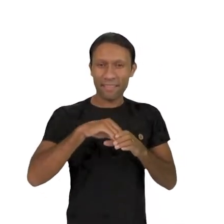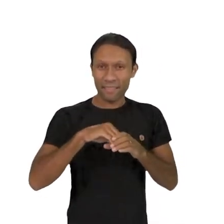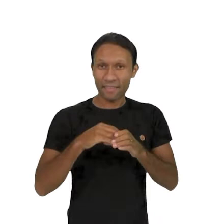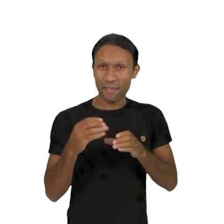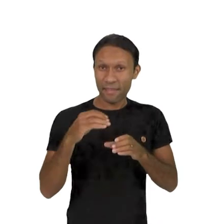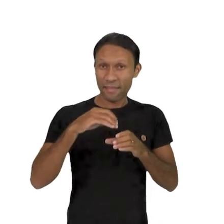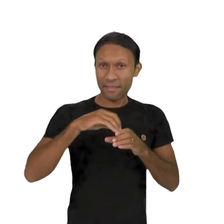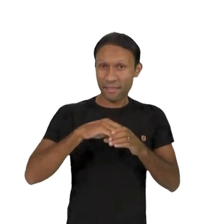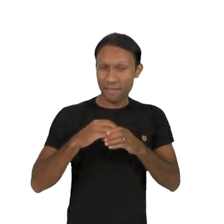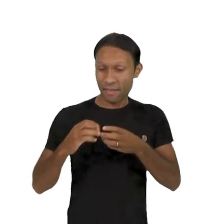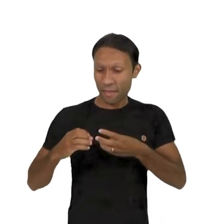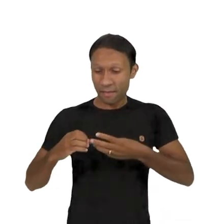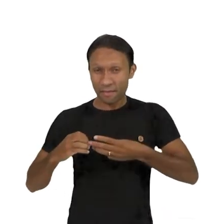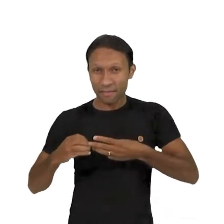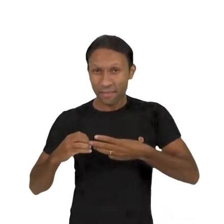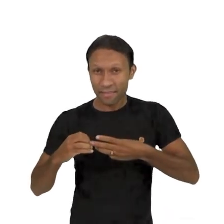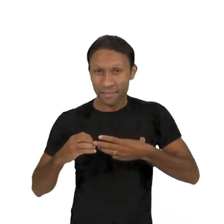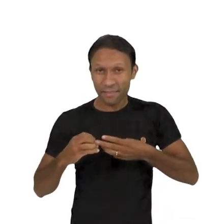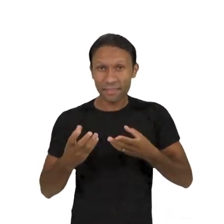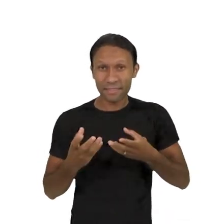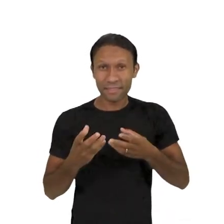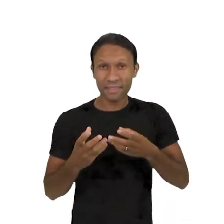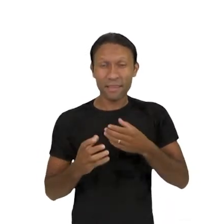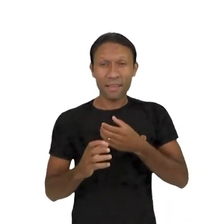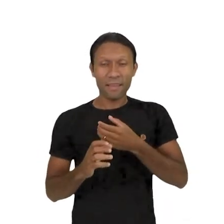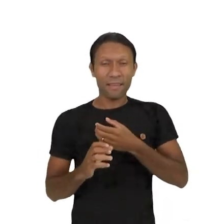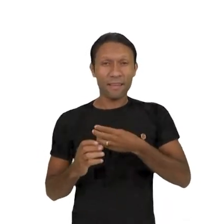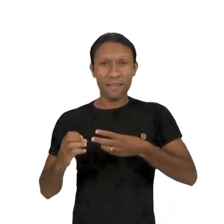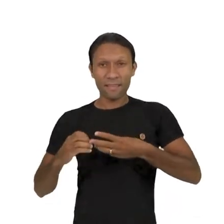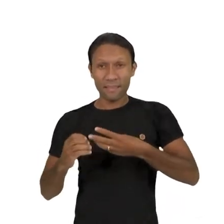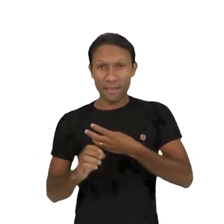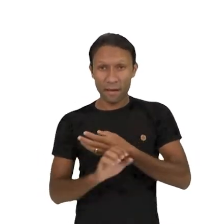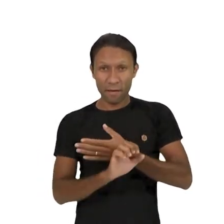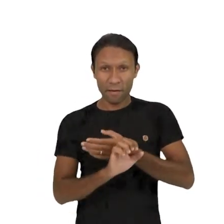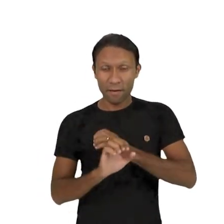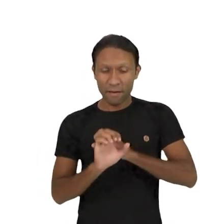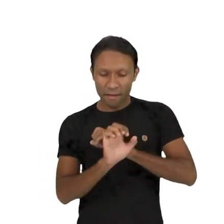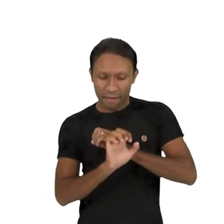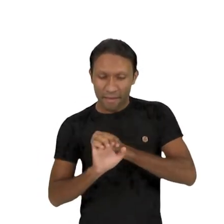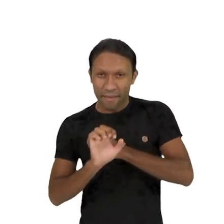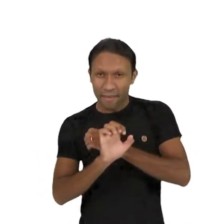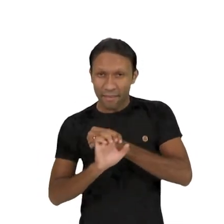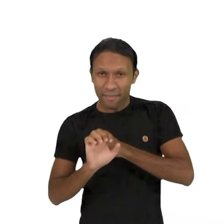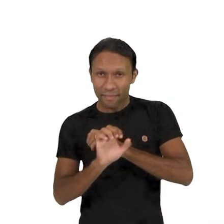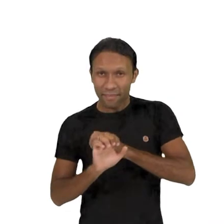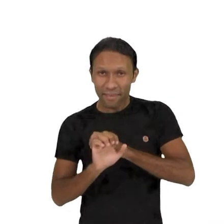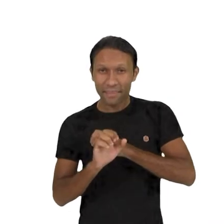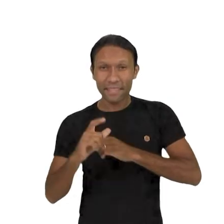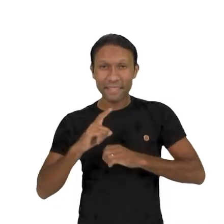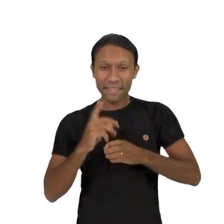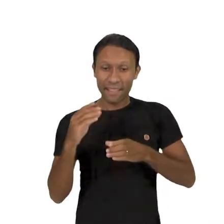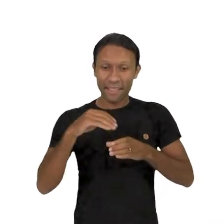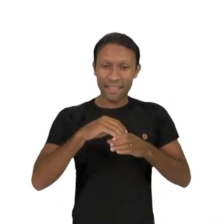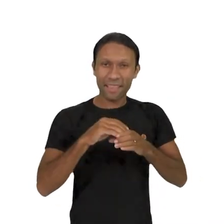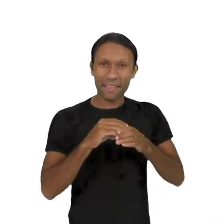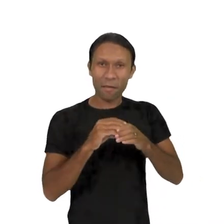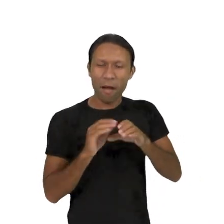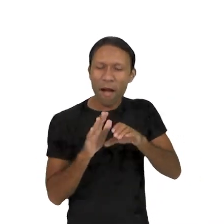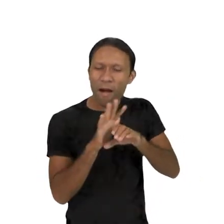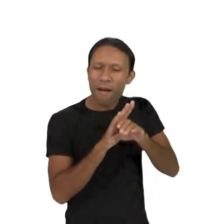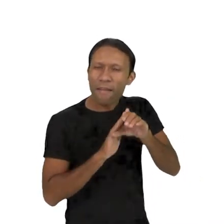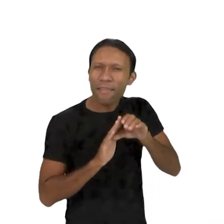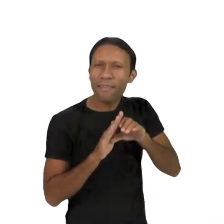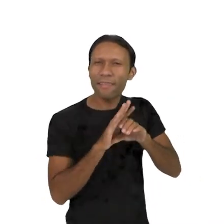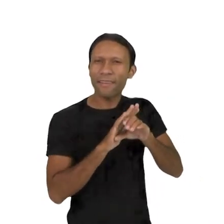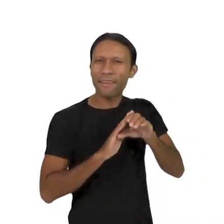falando aqui da célula eucarionte, e essas organelas elas vão trabalhar no sentido de fazer com que a sua célula